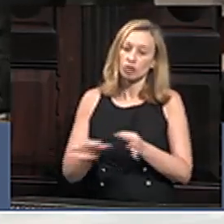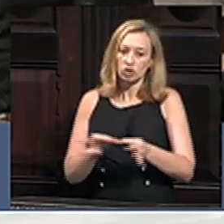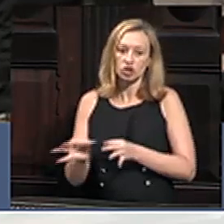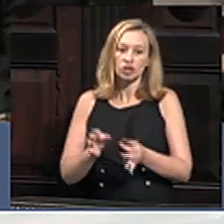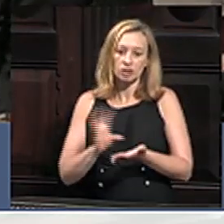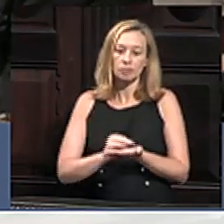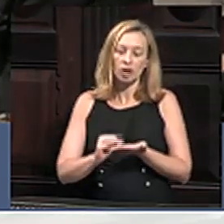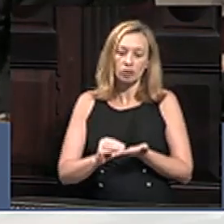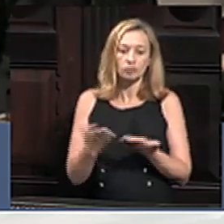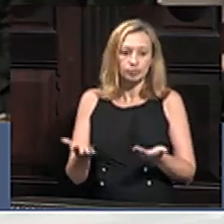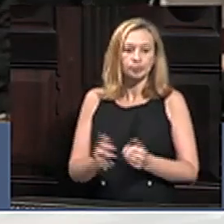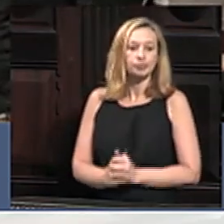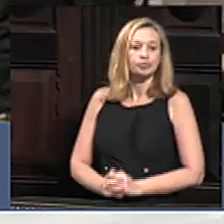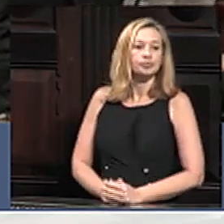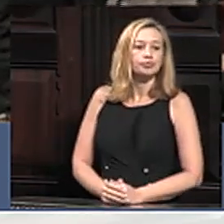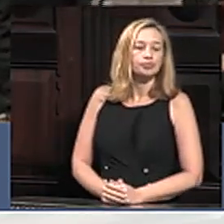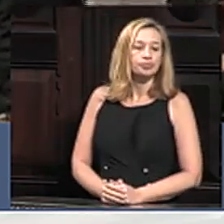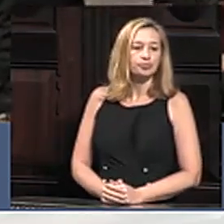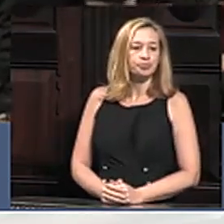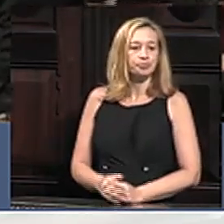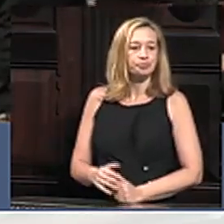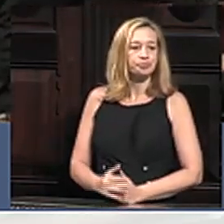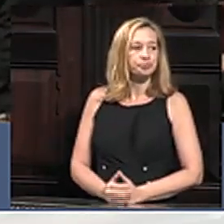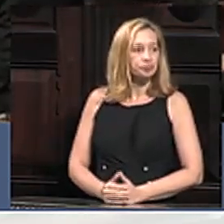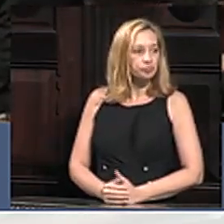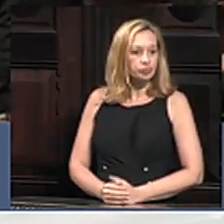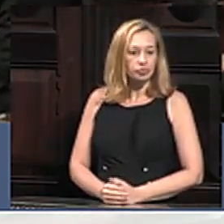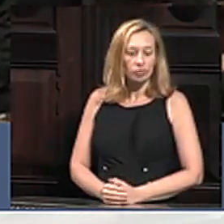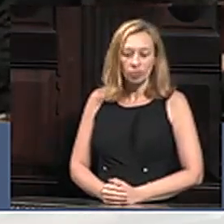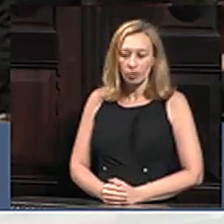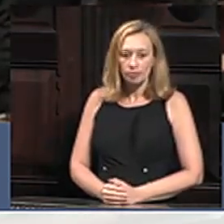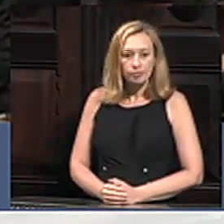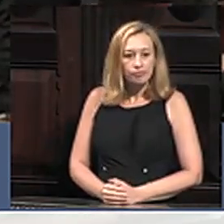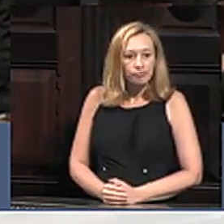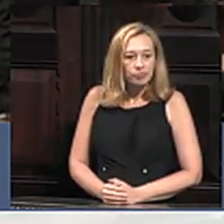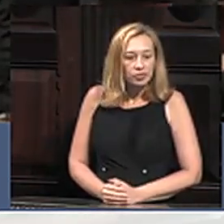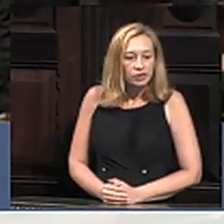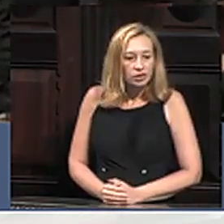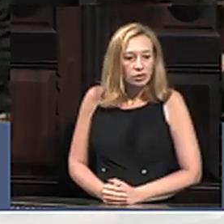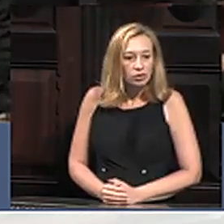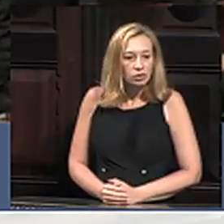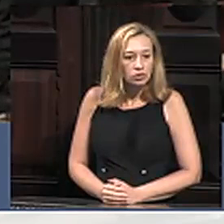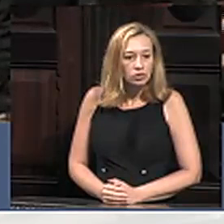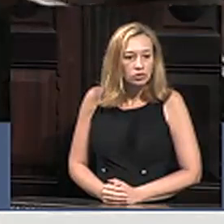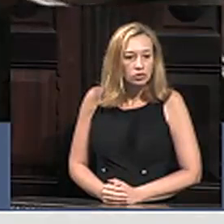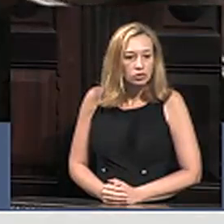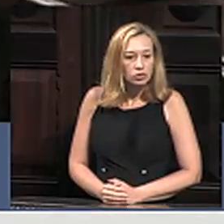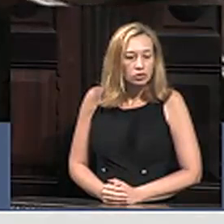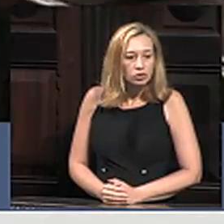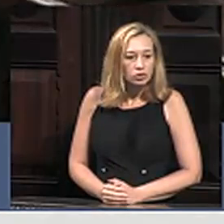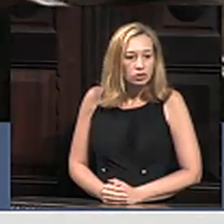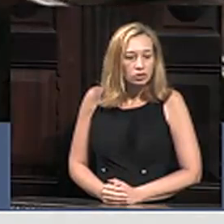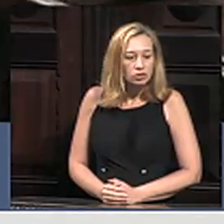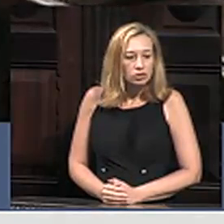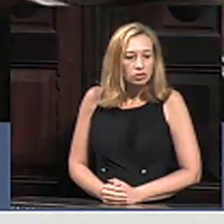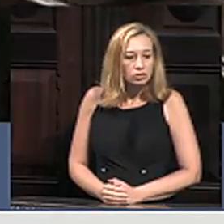deputado Rosenberg Reis. Pois não, deputado Paulo Ramos. É o crime impossível, a impossibilidade de fim.